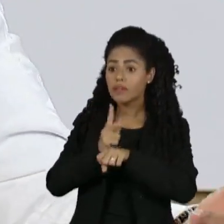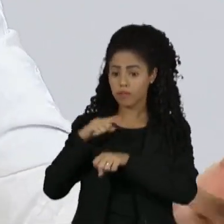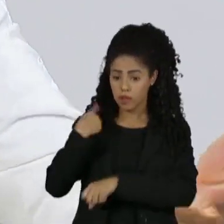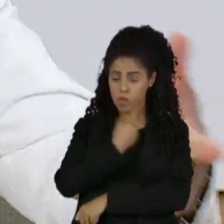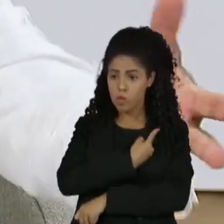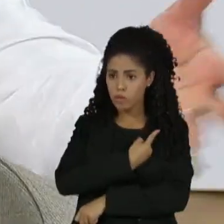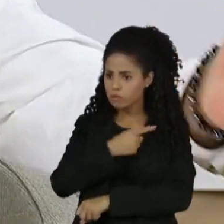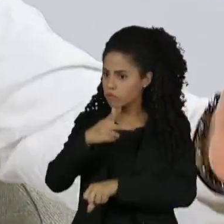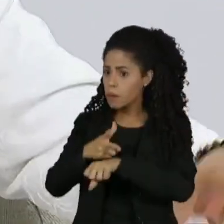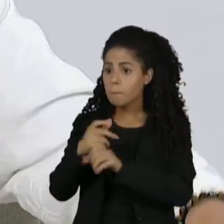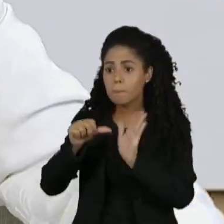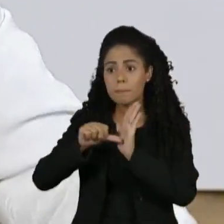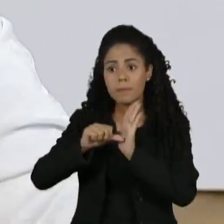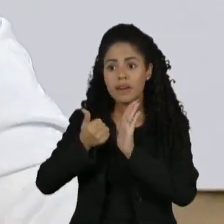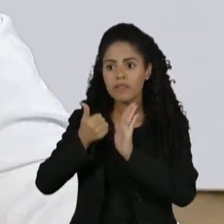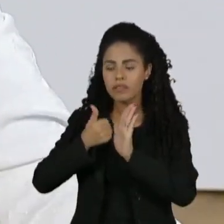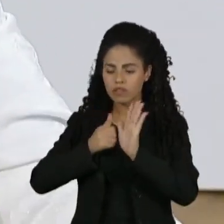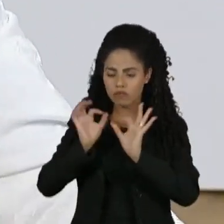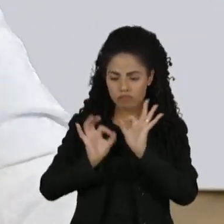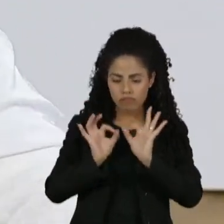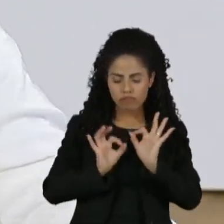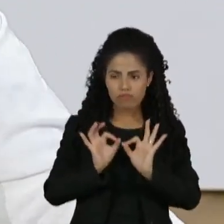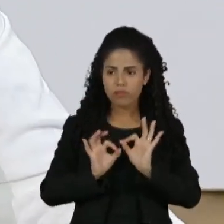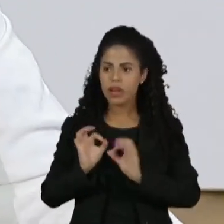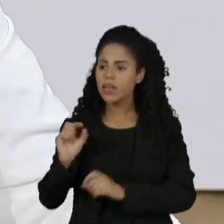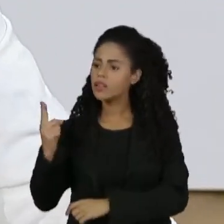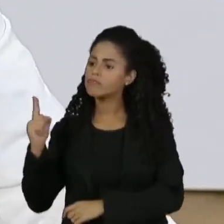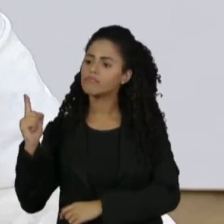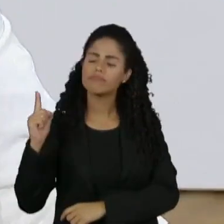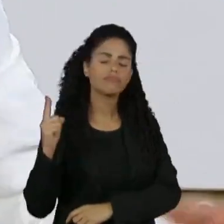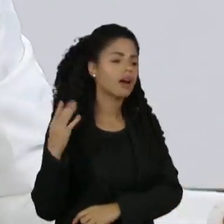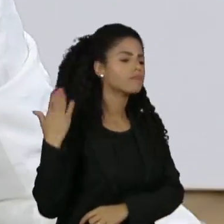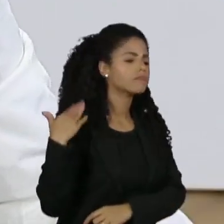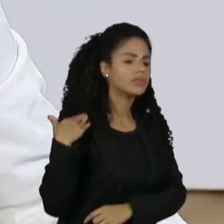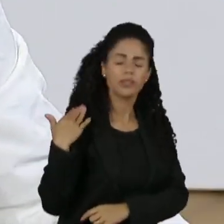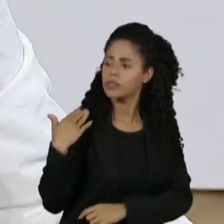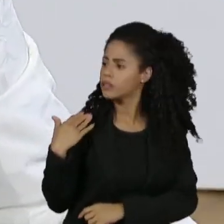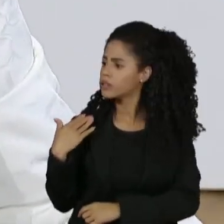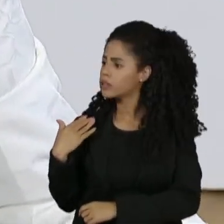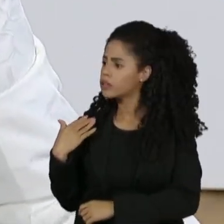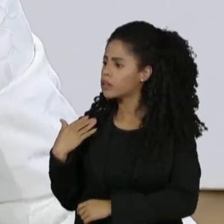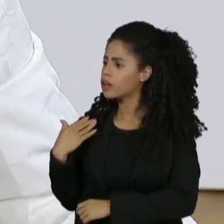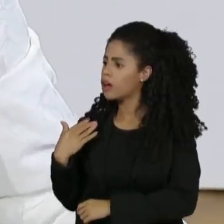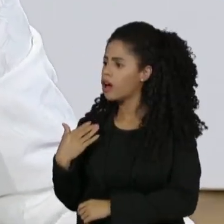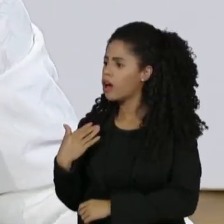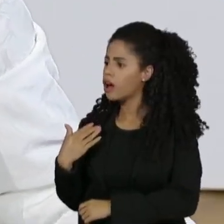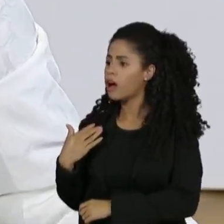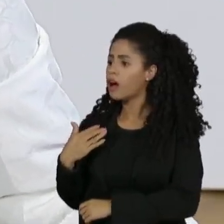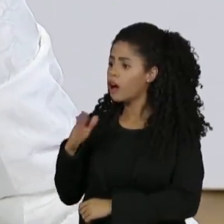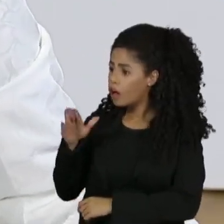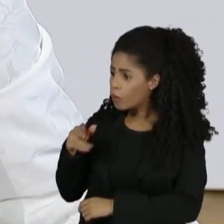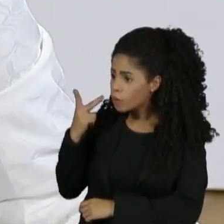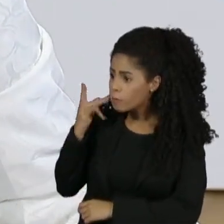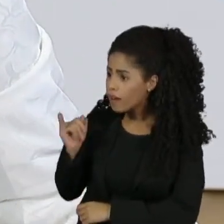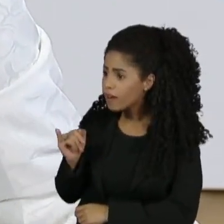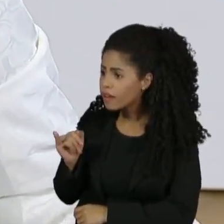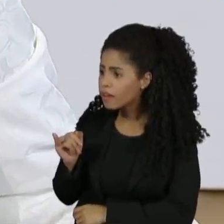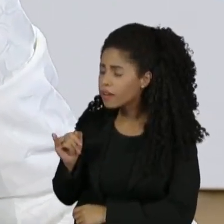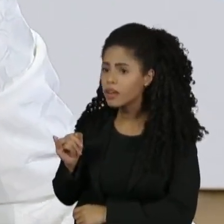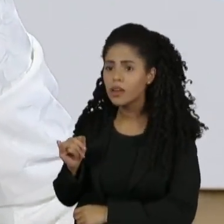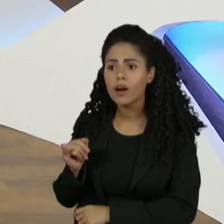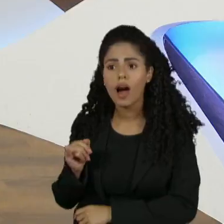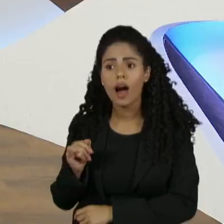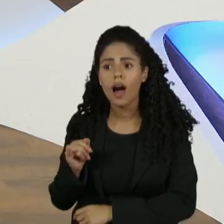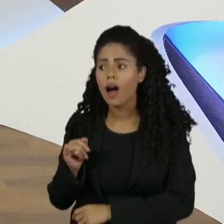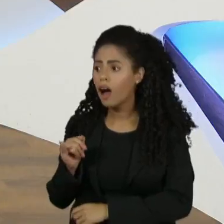né da gente fazendo alguma coisa E aí eles bateram no meu ombro quando eu virei para eles eles me chamaram de pai e me